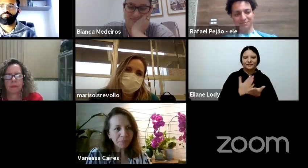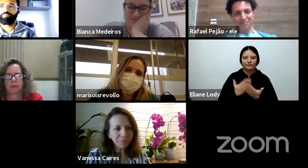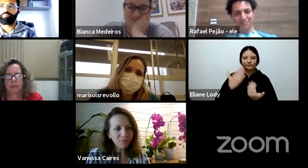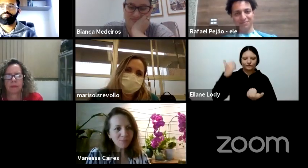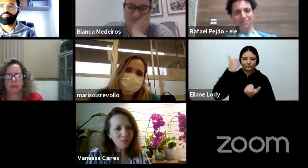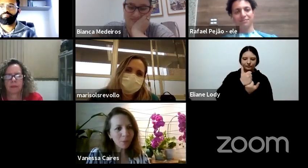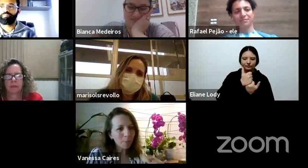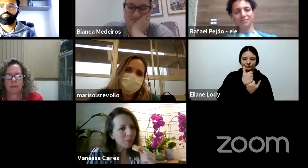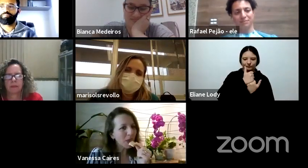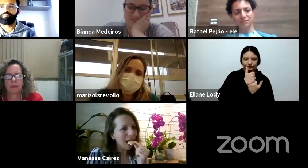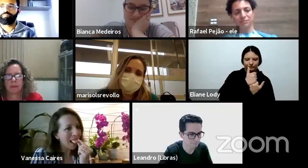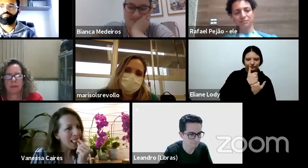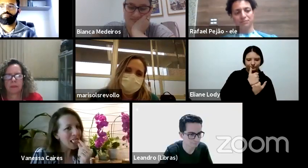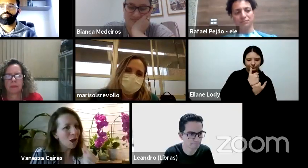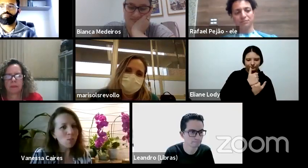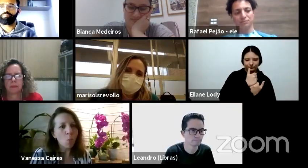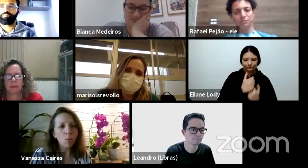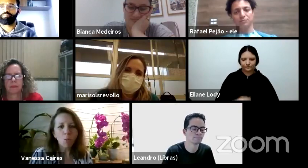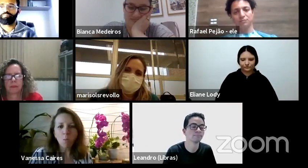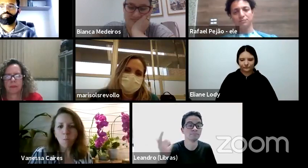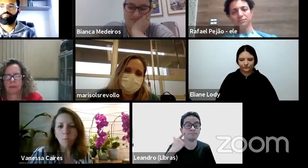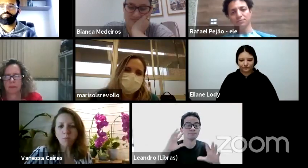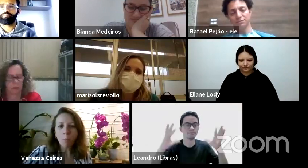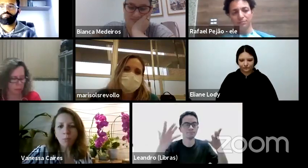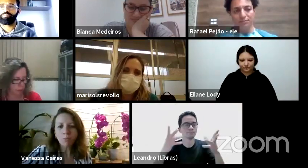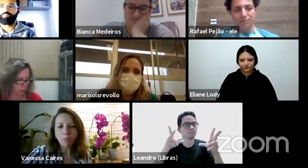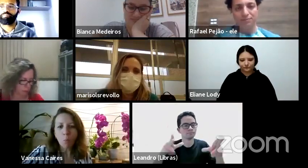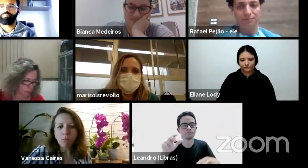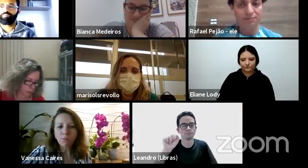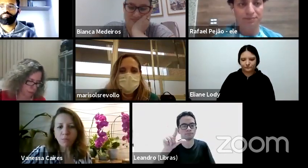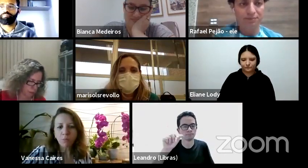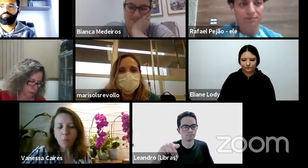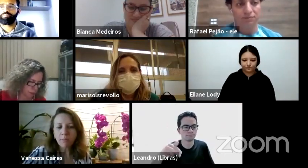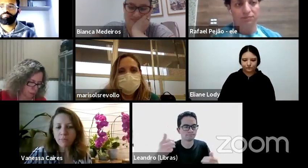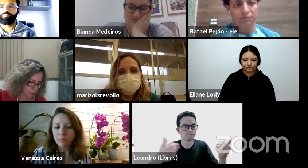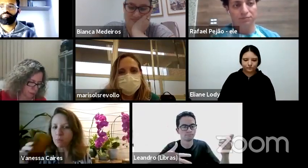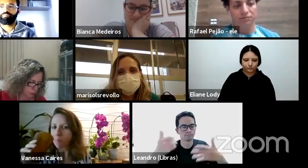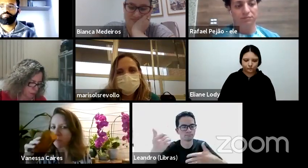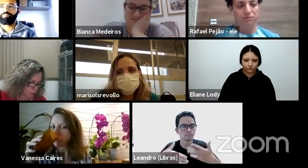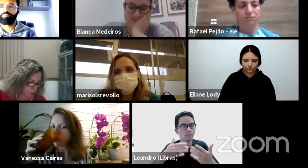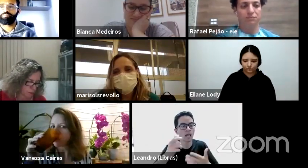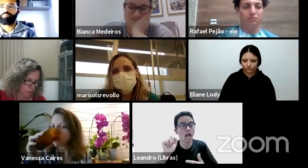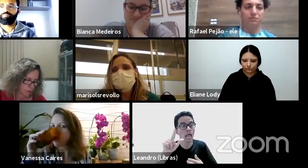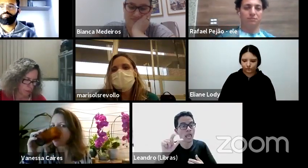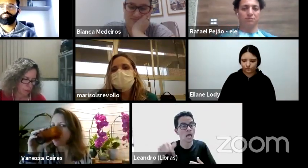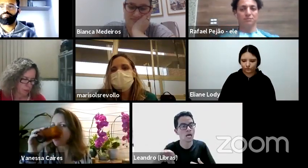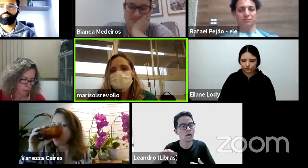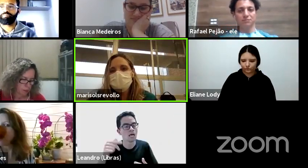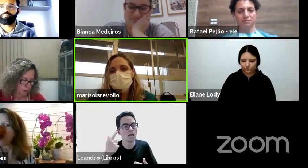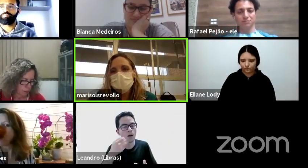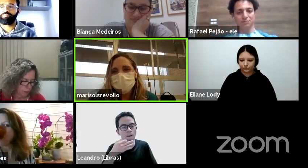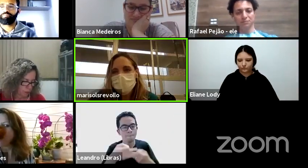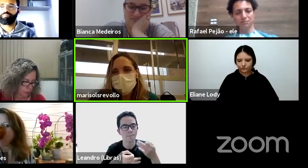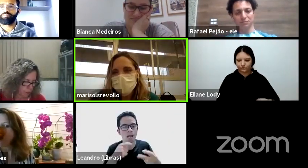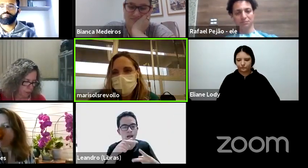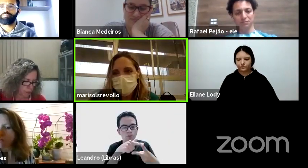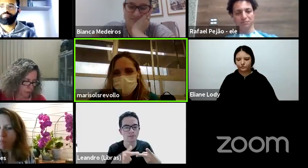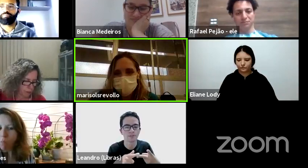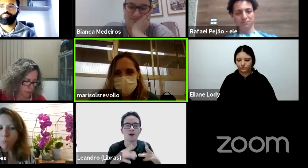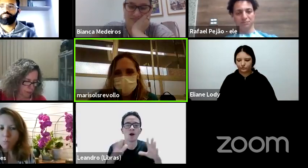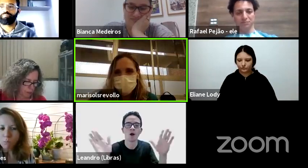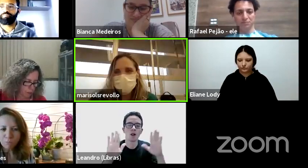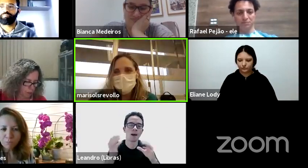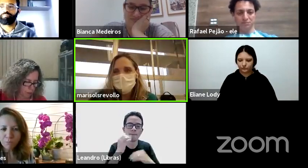crianças, exatamente o caso que o Alan falou, né, Marisol? Fala um pouquinho aí, que aí o Alan já comenta as duas. Então, tá bom. Boa tarde